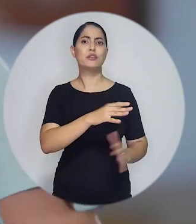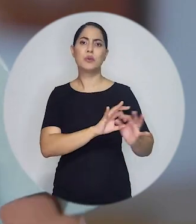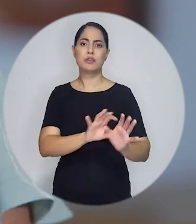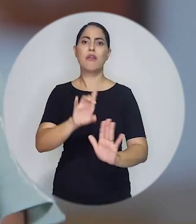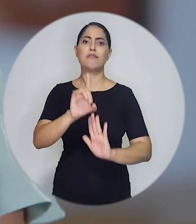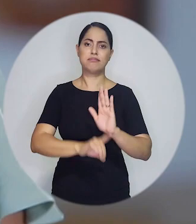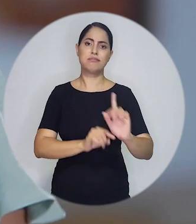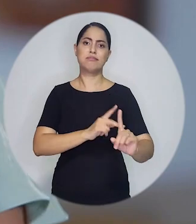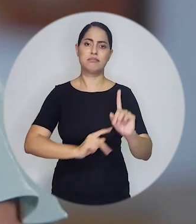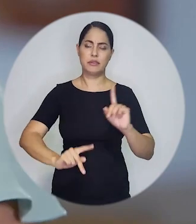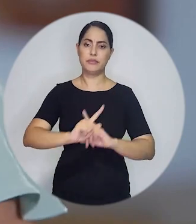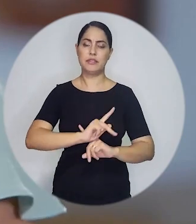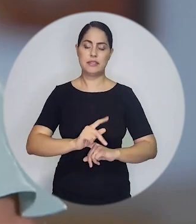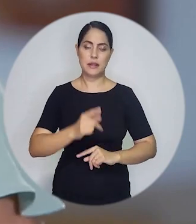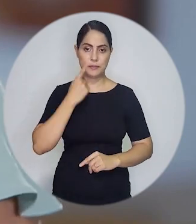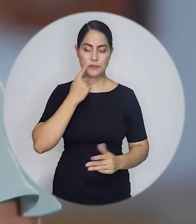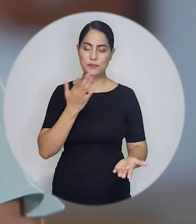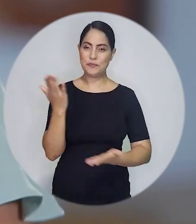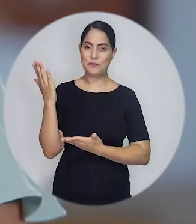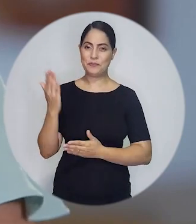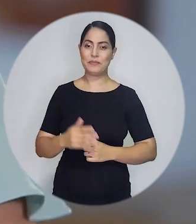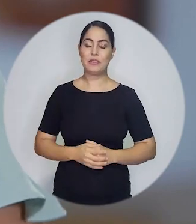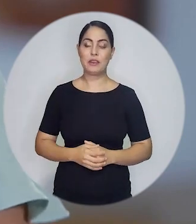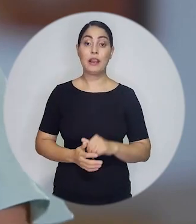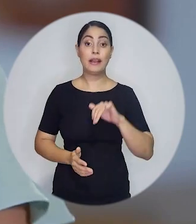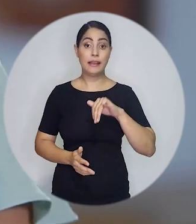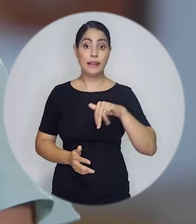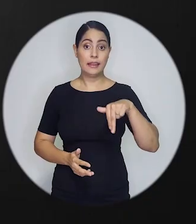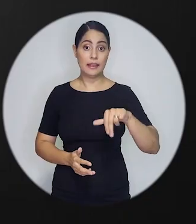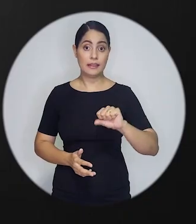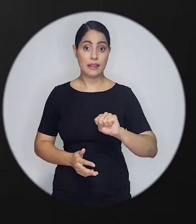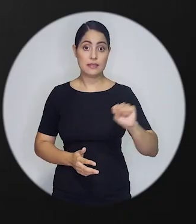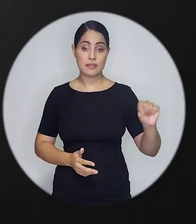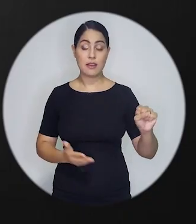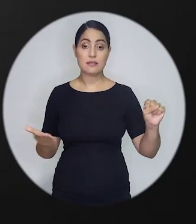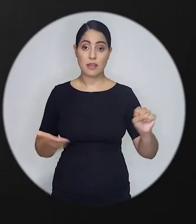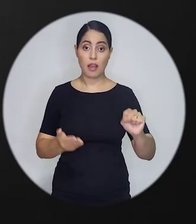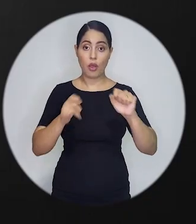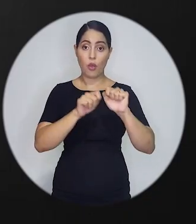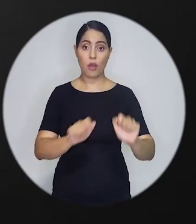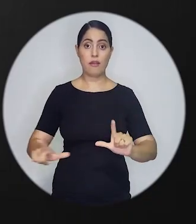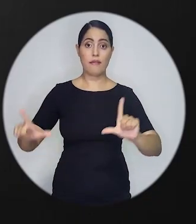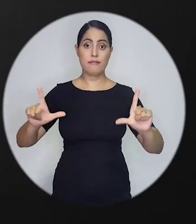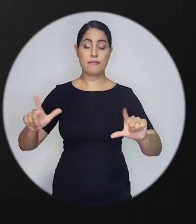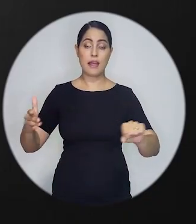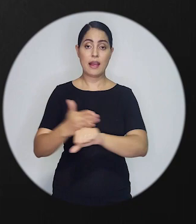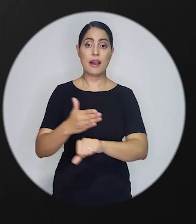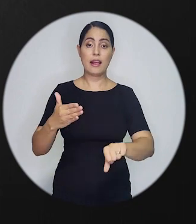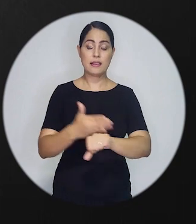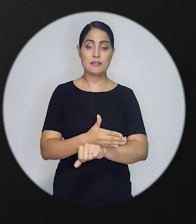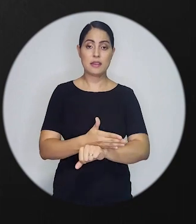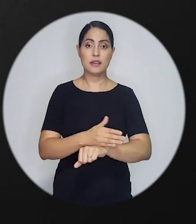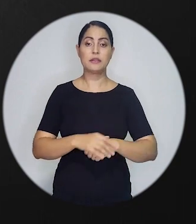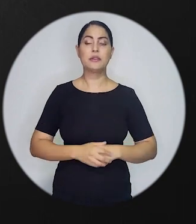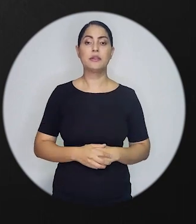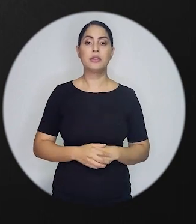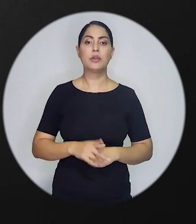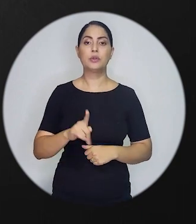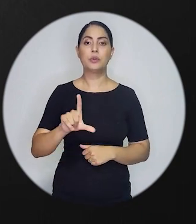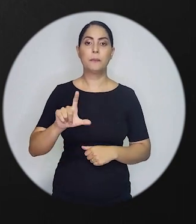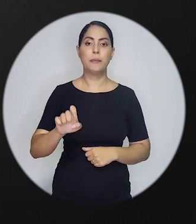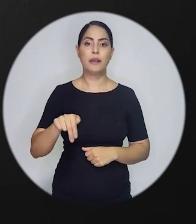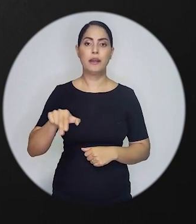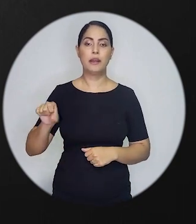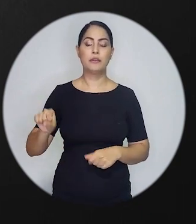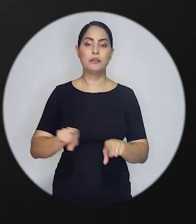uma demanda antiga da advocacia previdenciária. Acompanhe. O INSS passou a disponibilizar as telas de